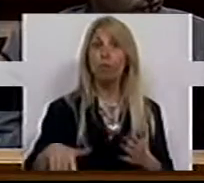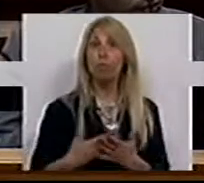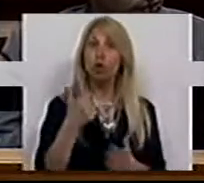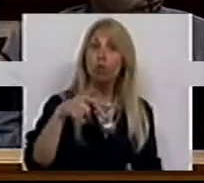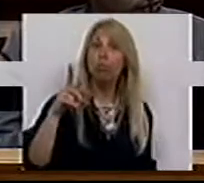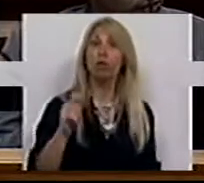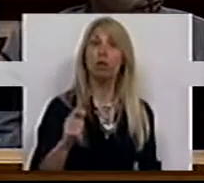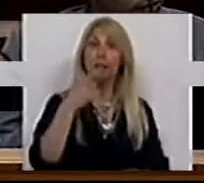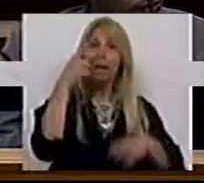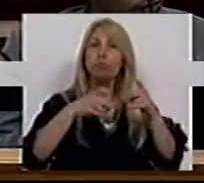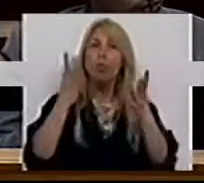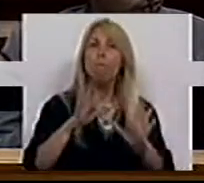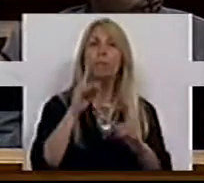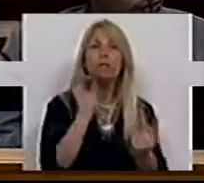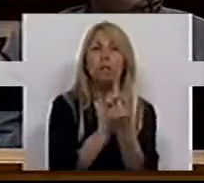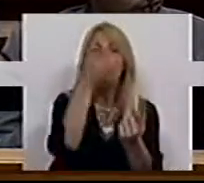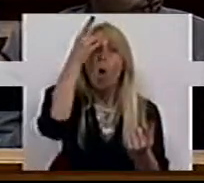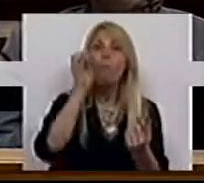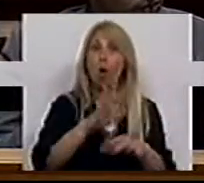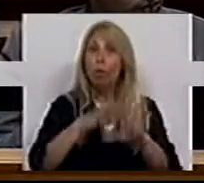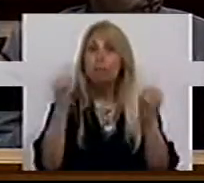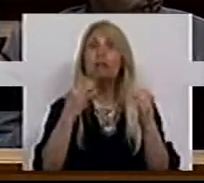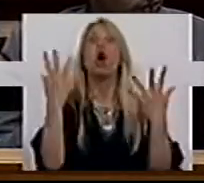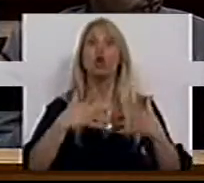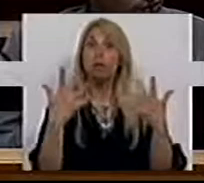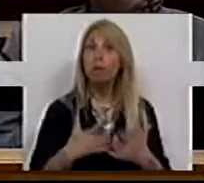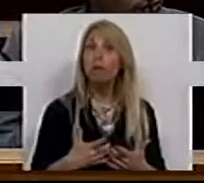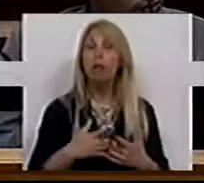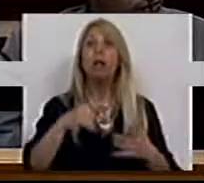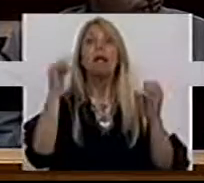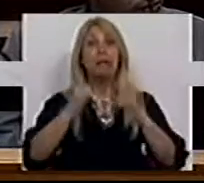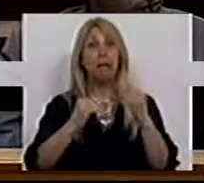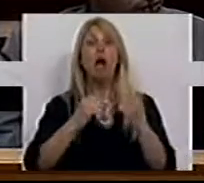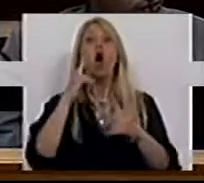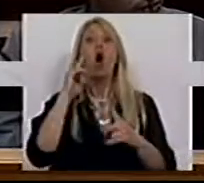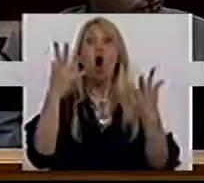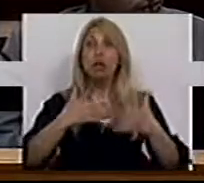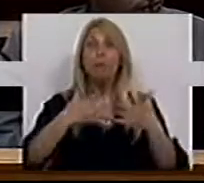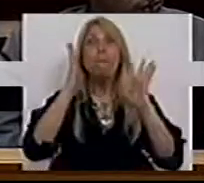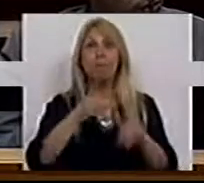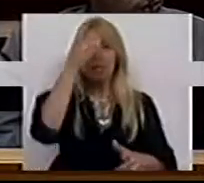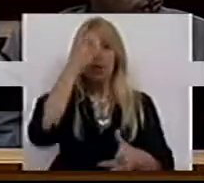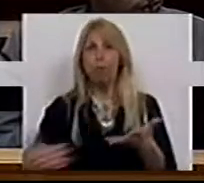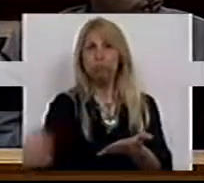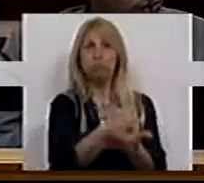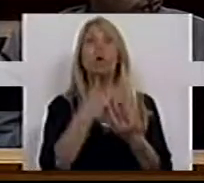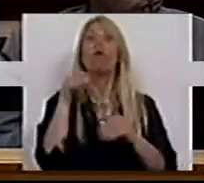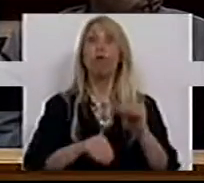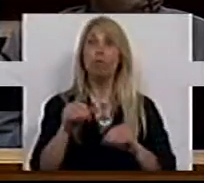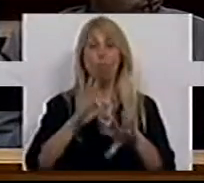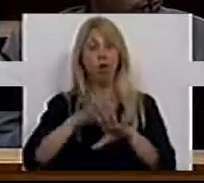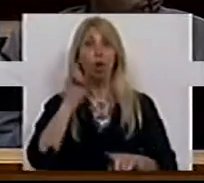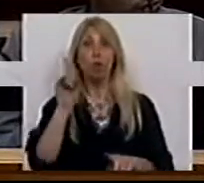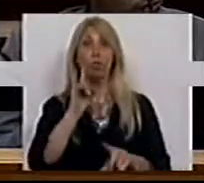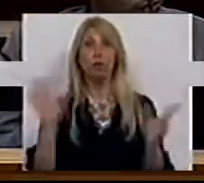Esquerda em que os cidadãos devem ser ouvidos relativamente ao Tratado Orçamental? O Tratado Orçamental deve ser referendado pela importância que tem nas políticas